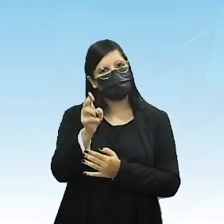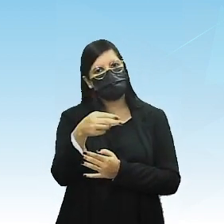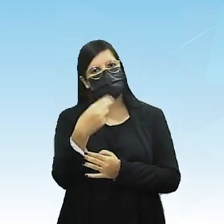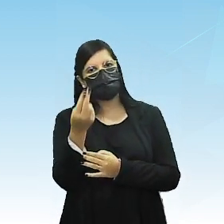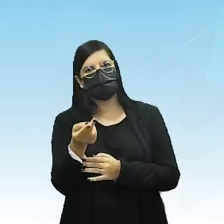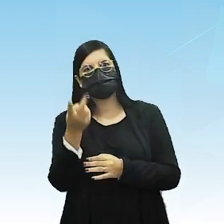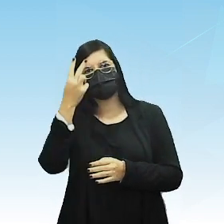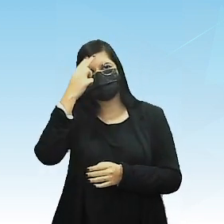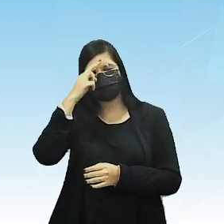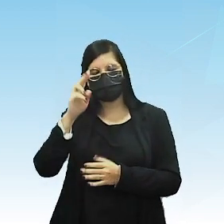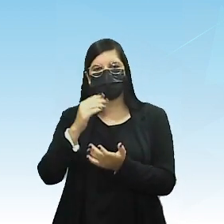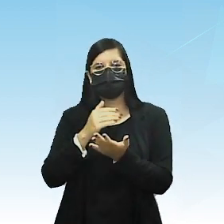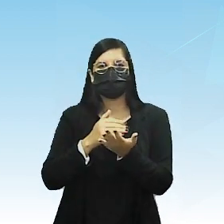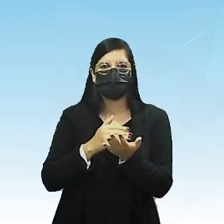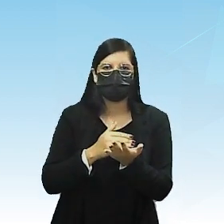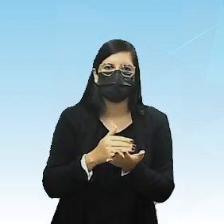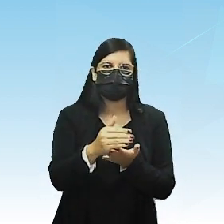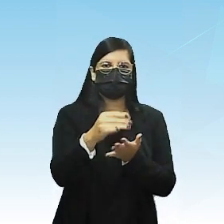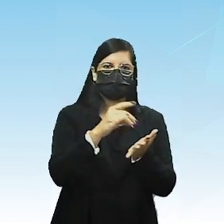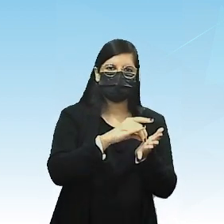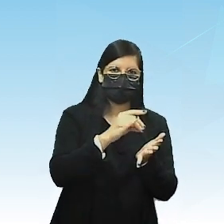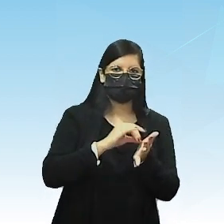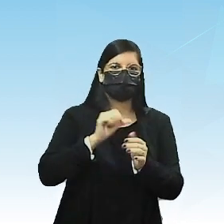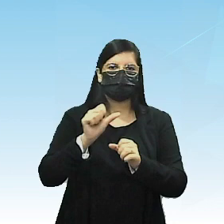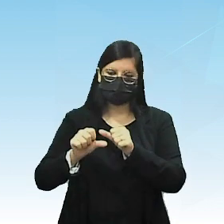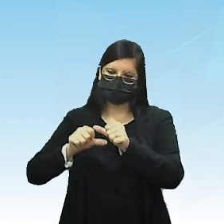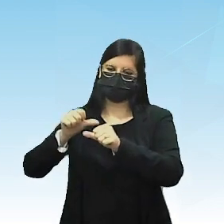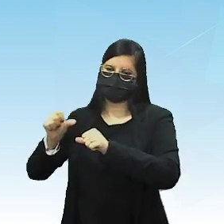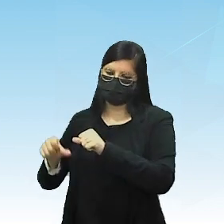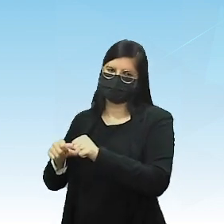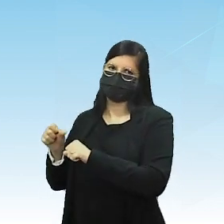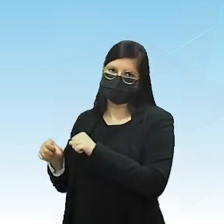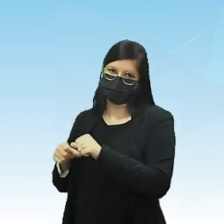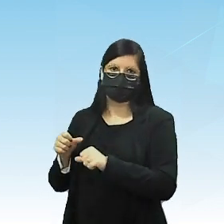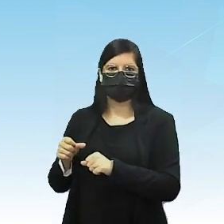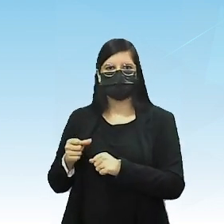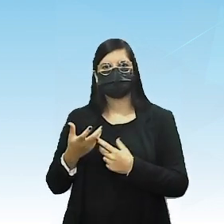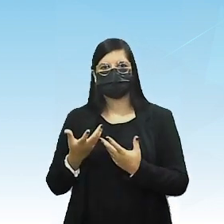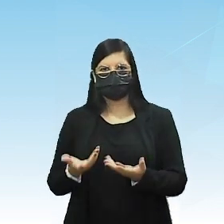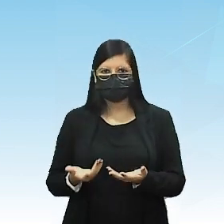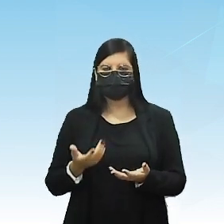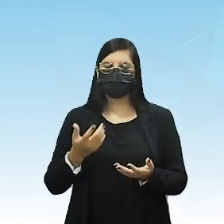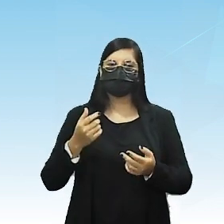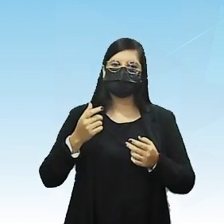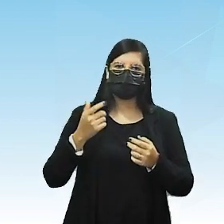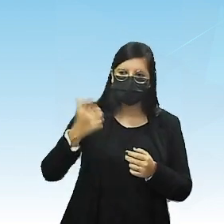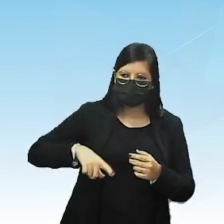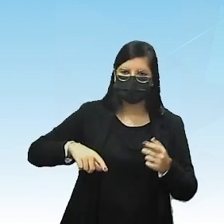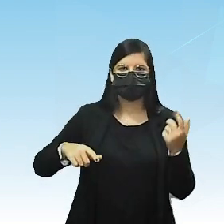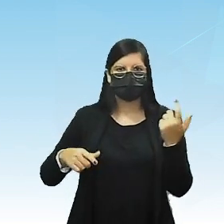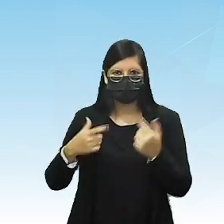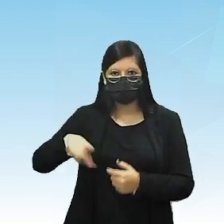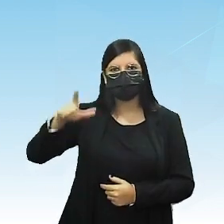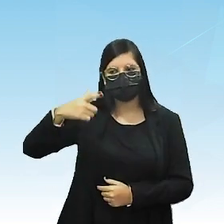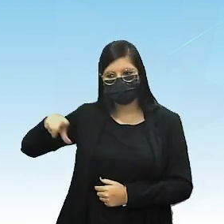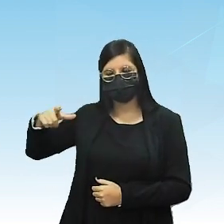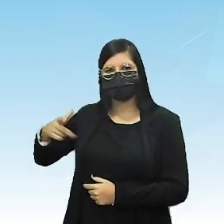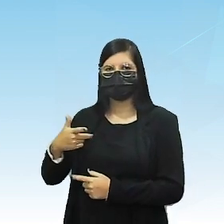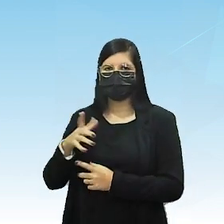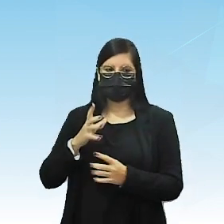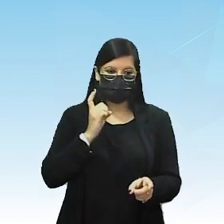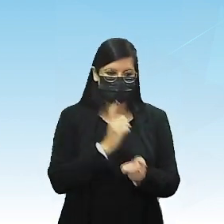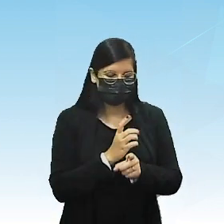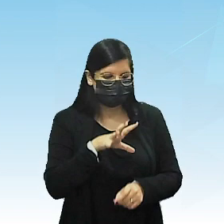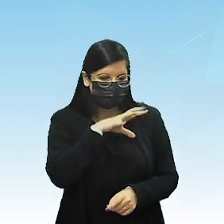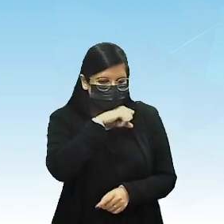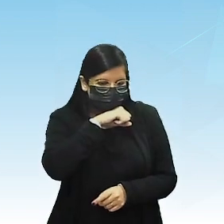que começou de verdade e ela vai sofrendo distorções, né? Uma pessoa conta aqui, depois o outro vai aumentando. Não, eu vi um bicho, daqui a pouco